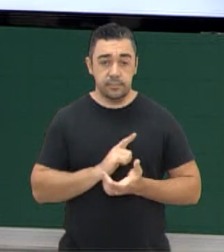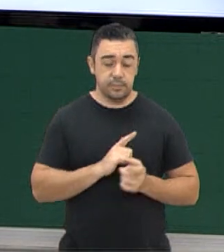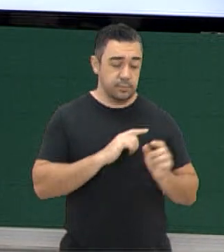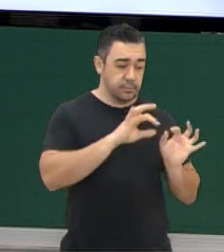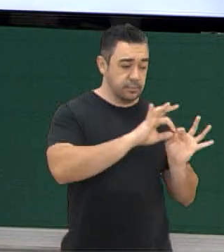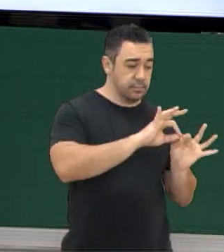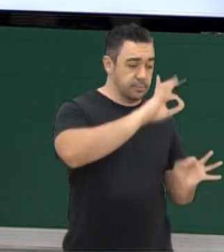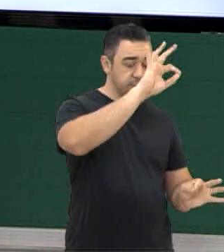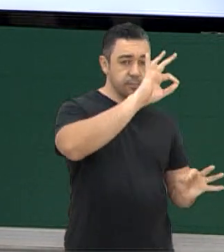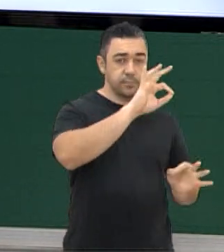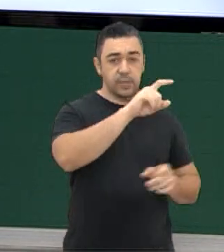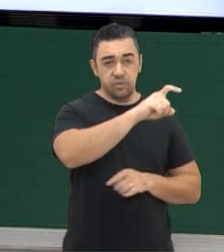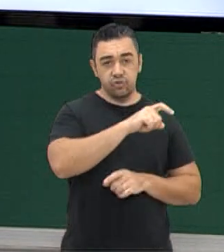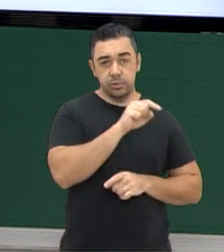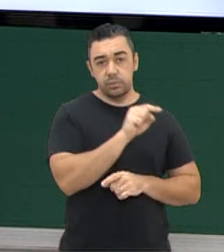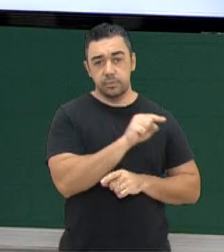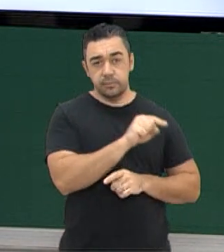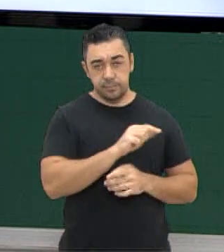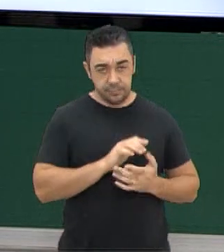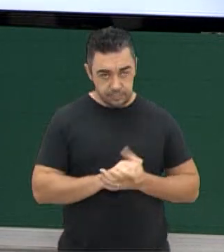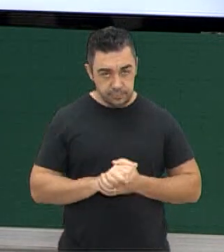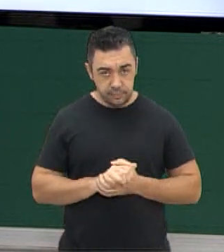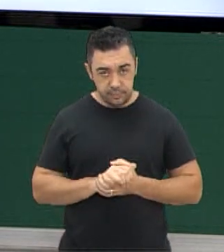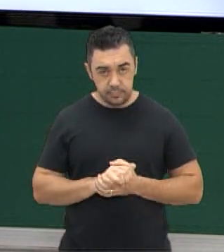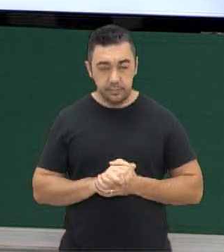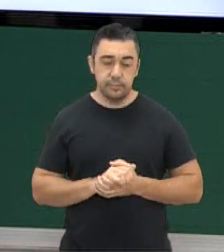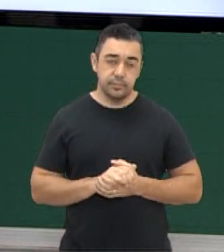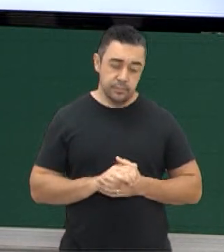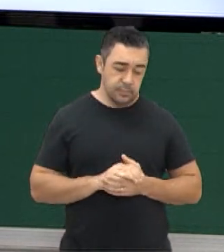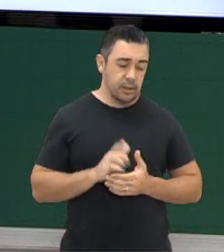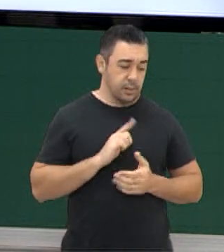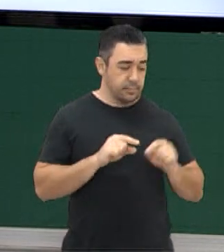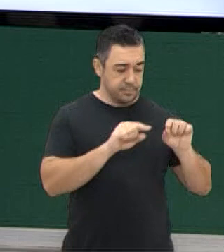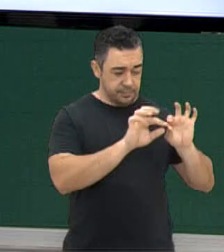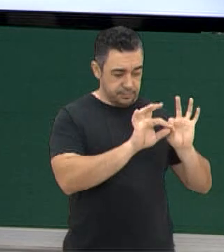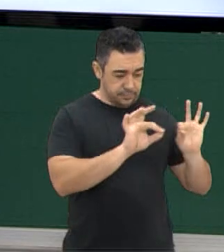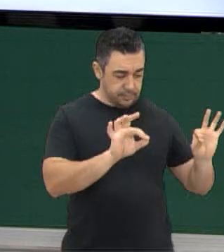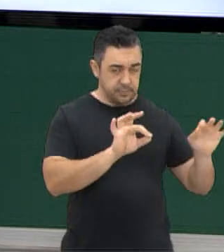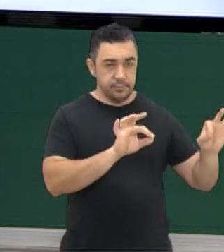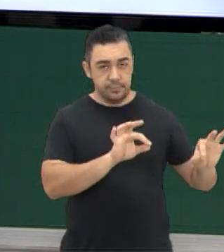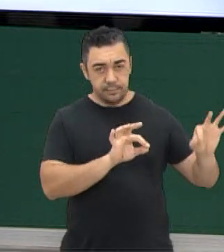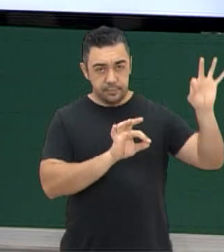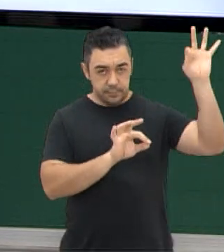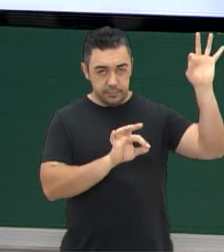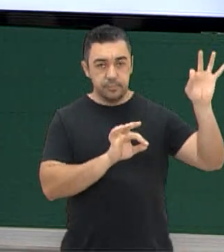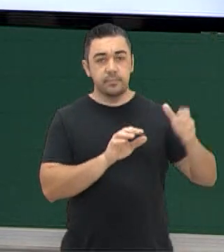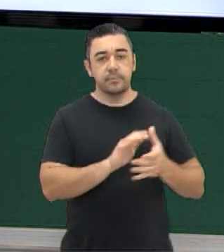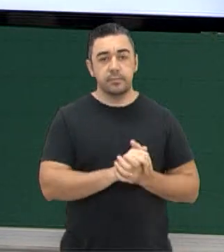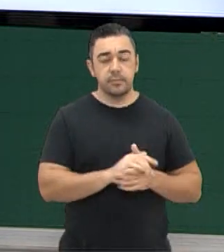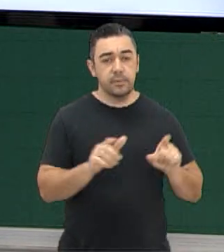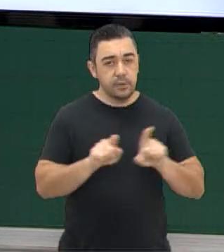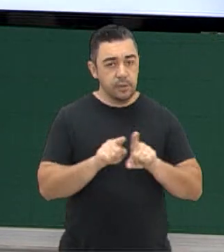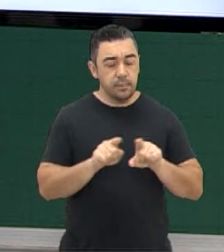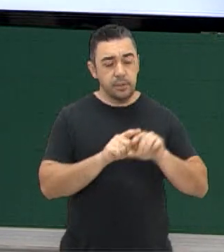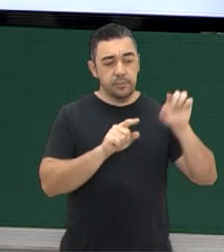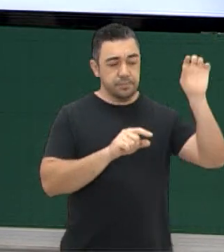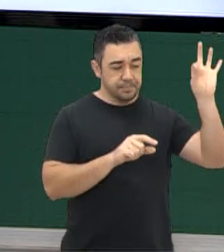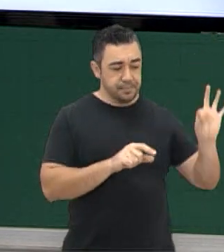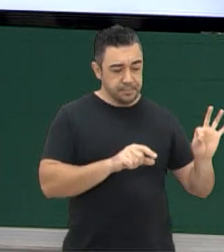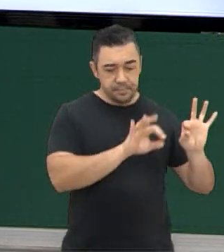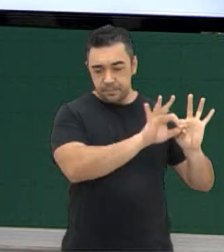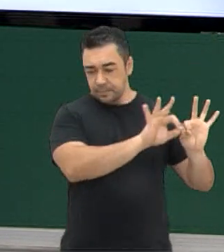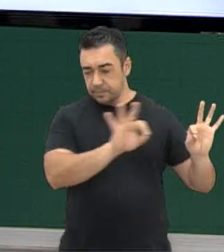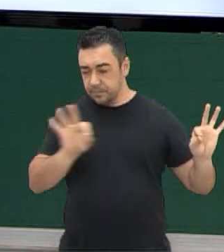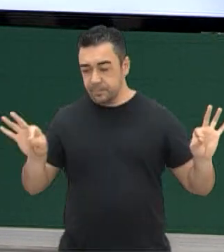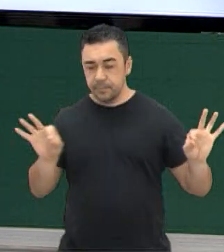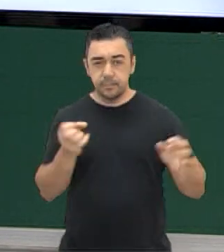é só o x. Lembram? Base vezes altura, base vezes a largura vezes o comprimento. Então, eu determinei